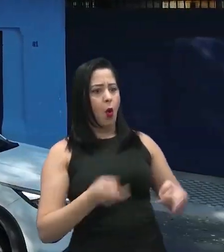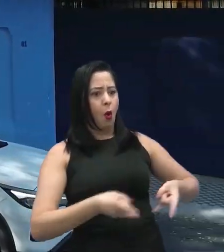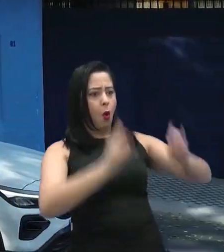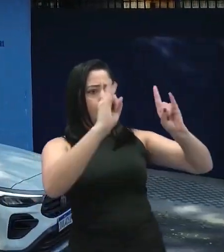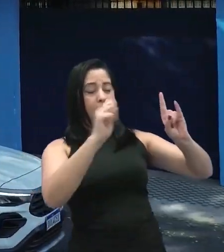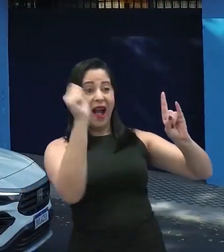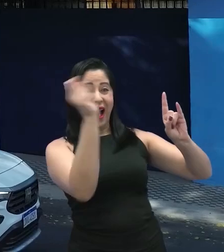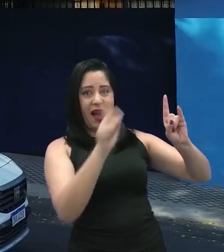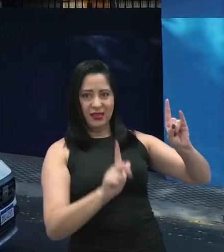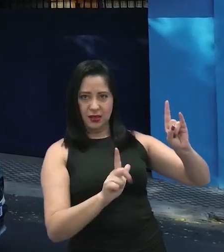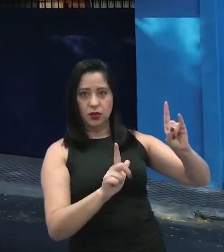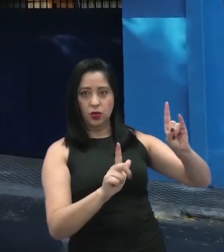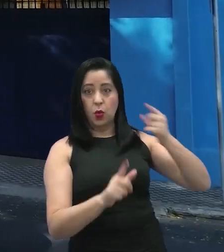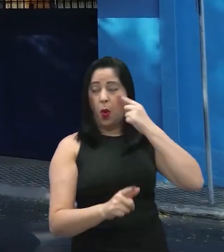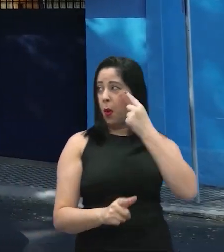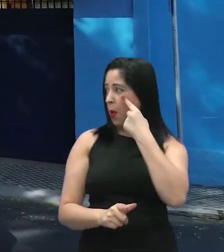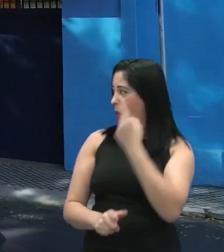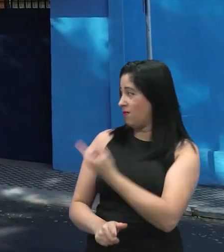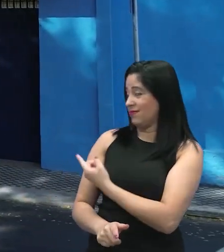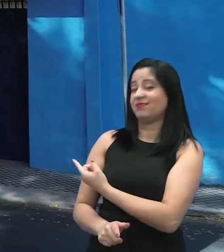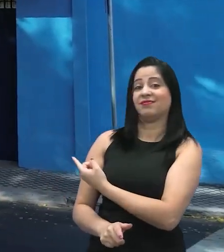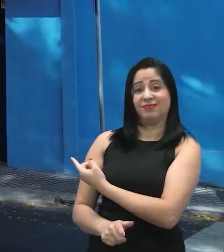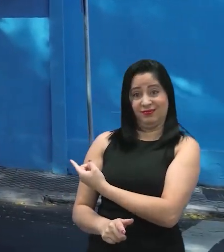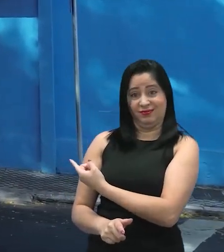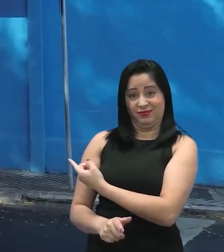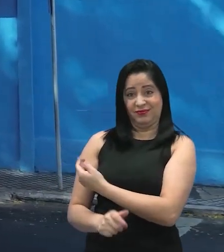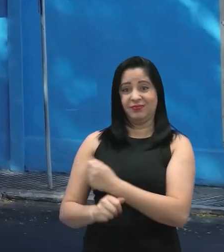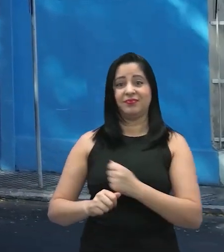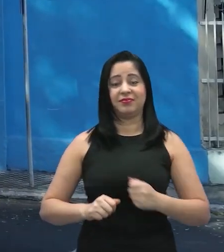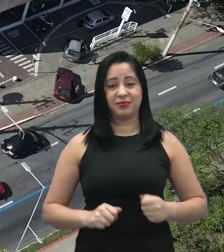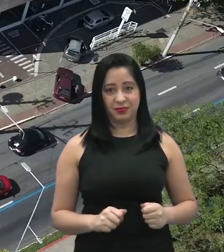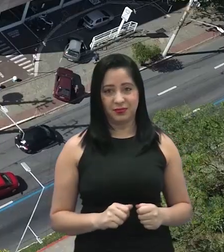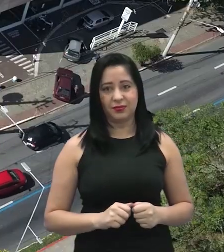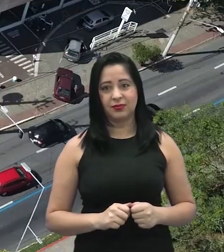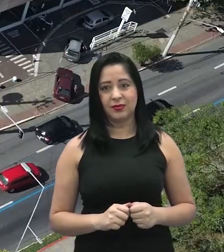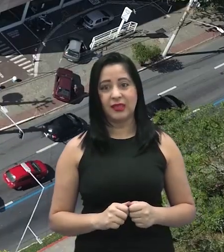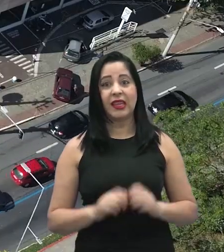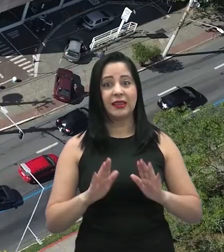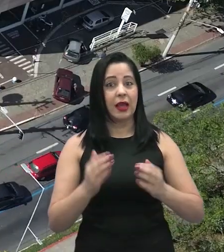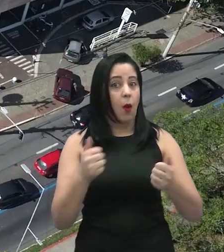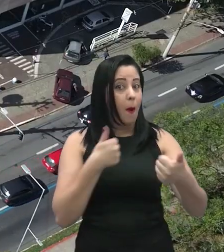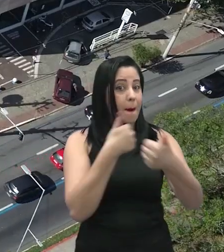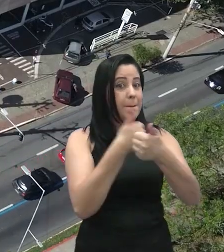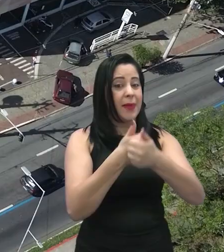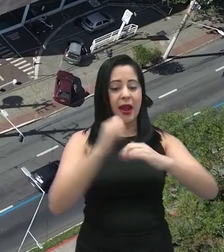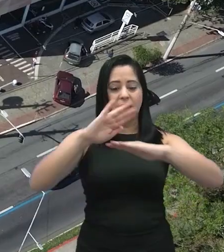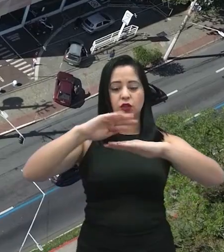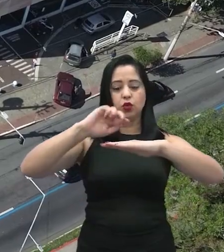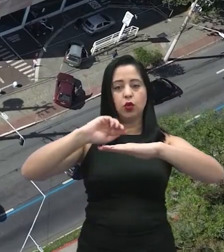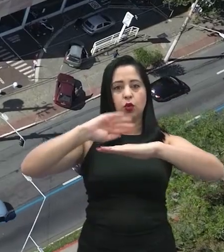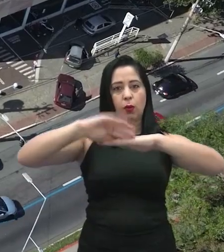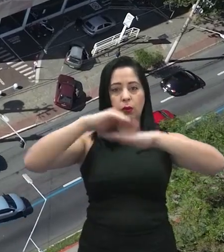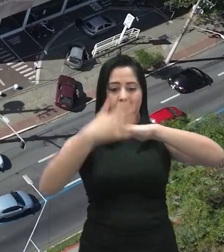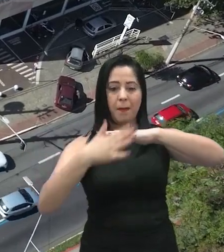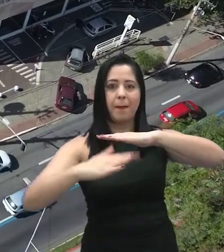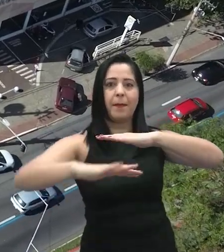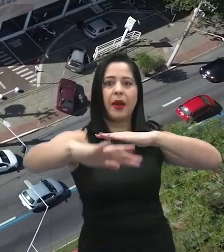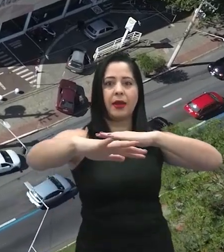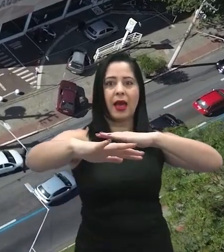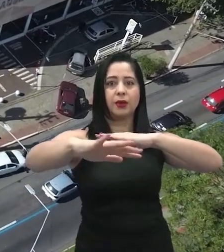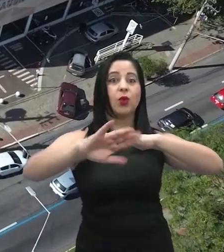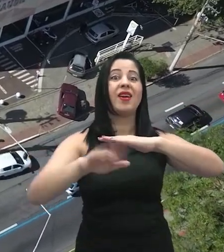visto esse prédio azul na esquina da Travessa Francisco Almada com a Avenida Madre Teresa, em frente ao